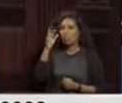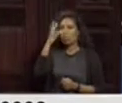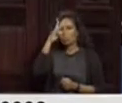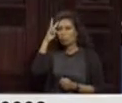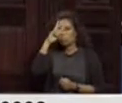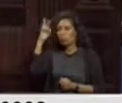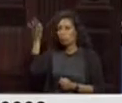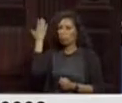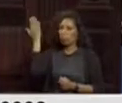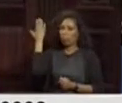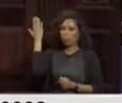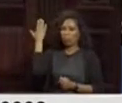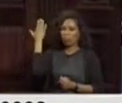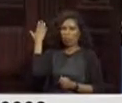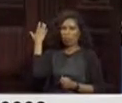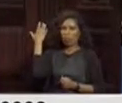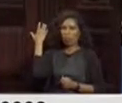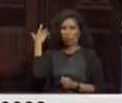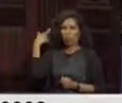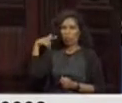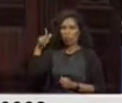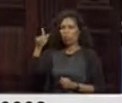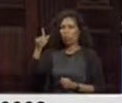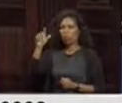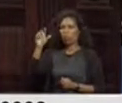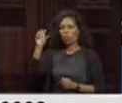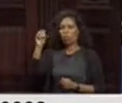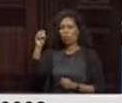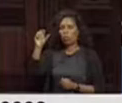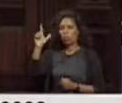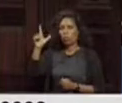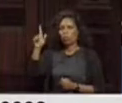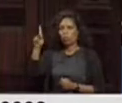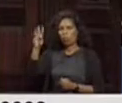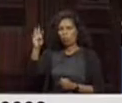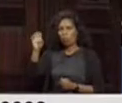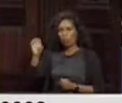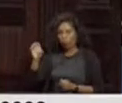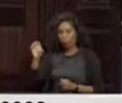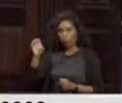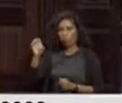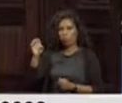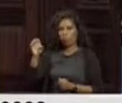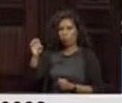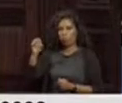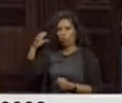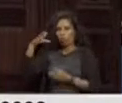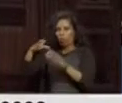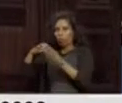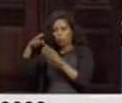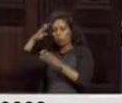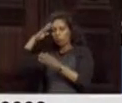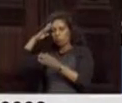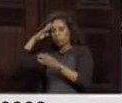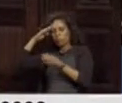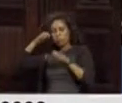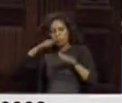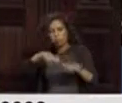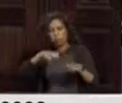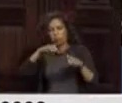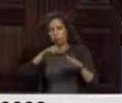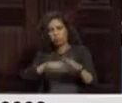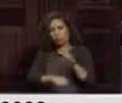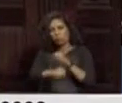assim o fosse, né, eu teria que me enforcar em praça pública o dia que eu fizer